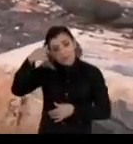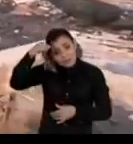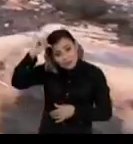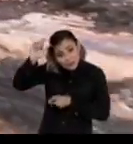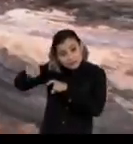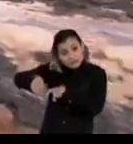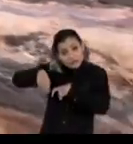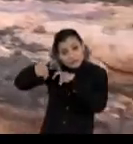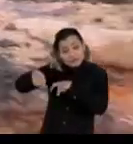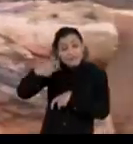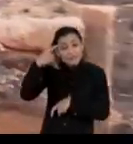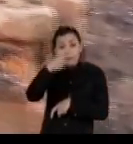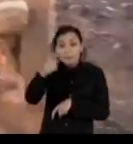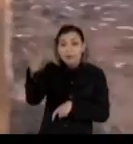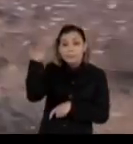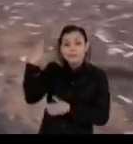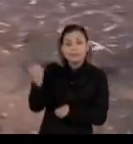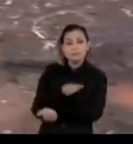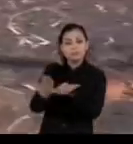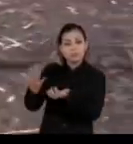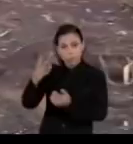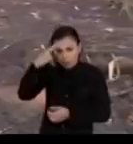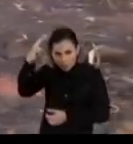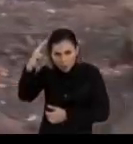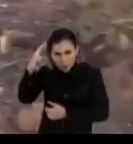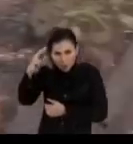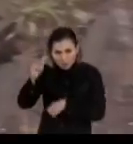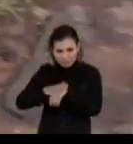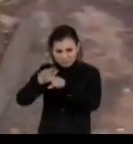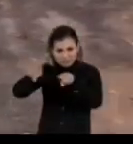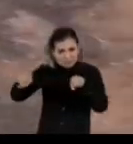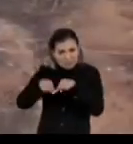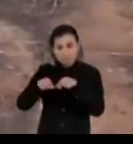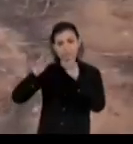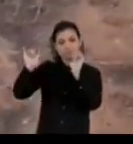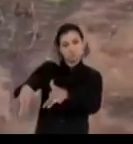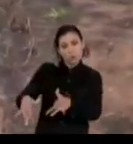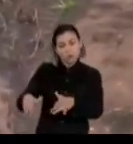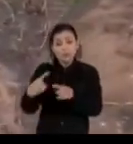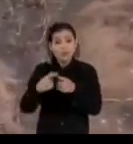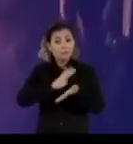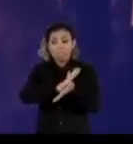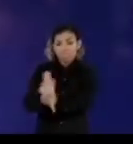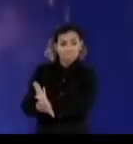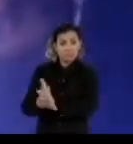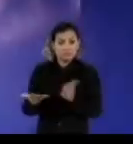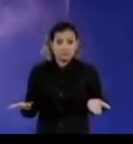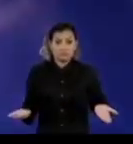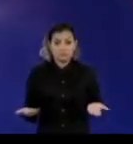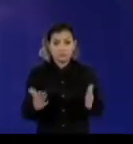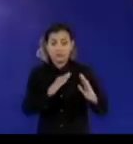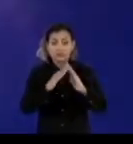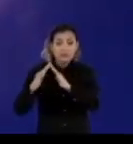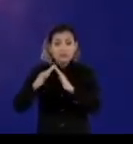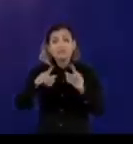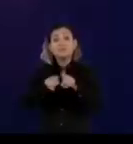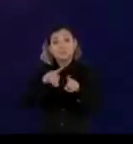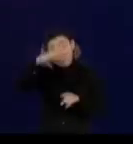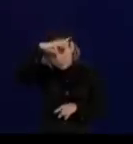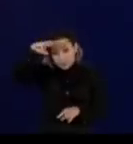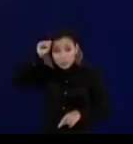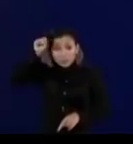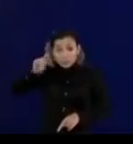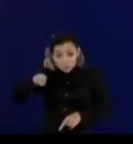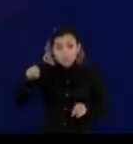que pegou fogo na semana passada. O proprietário abandonou o local porque tudo foi perdido. O vizinho Mato Grosso do Sul também